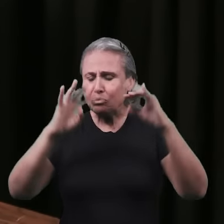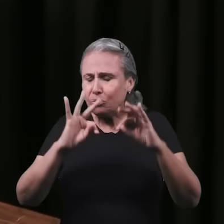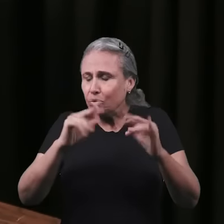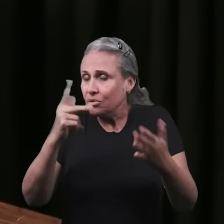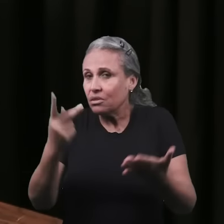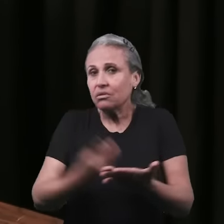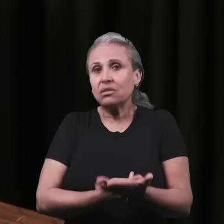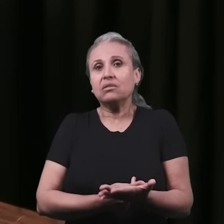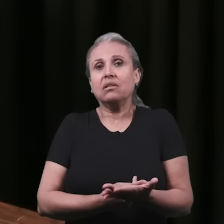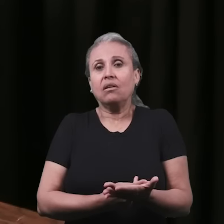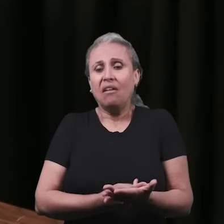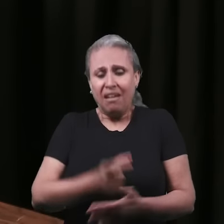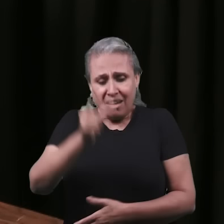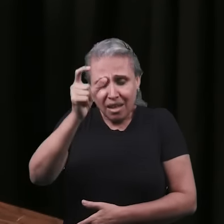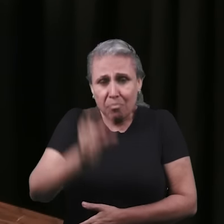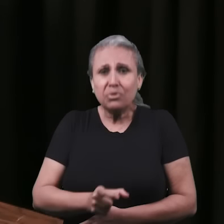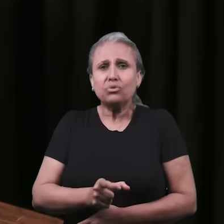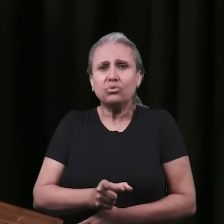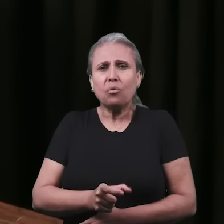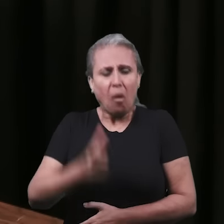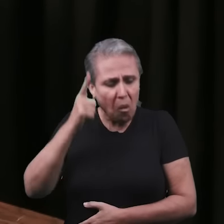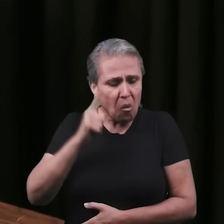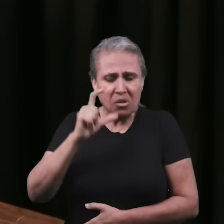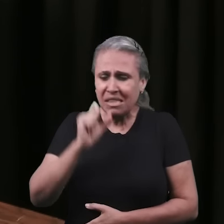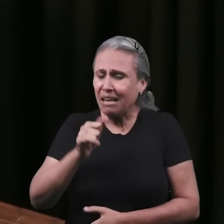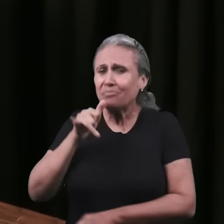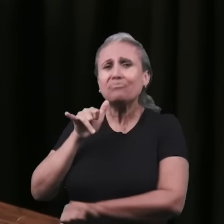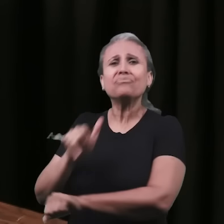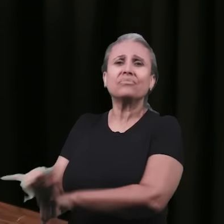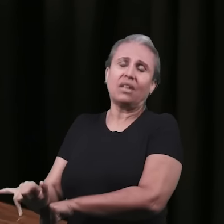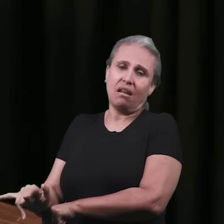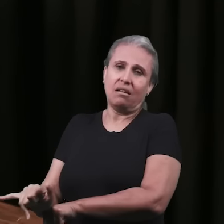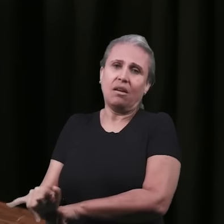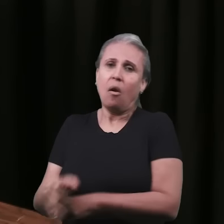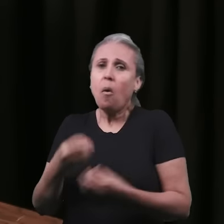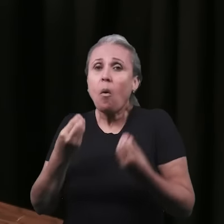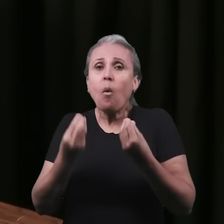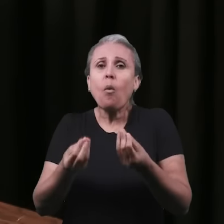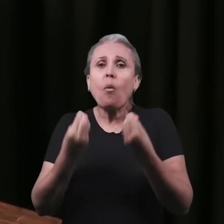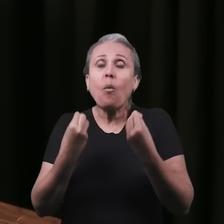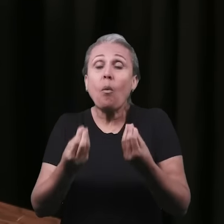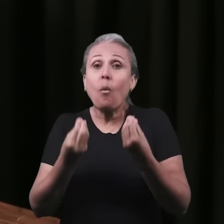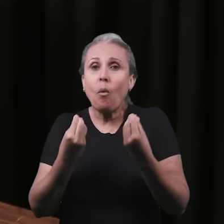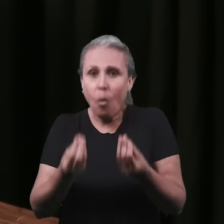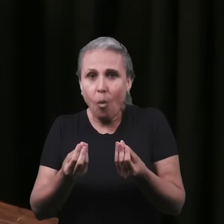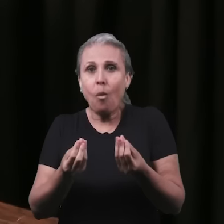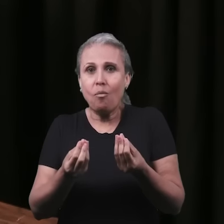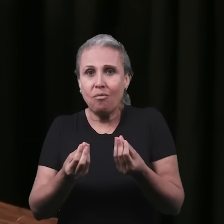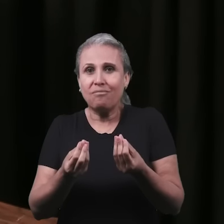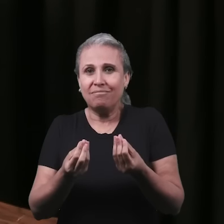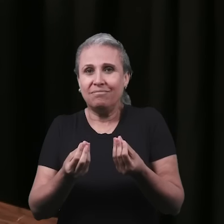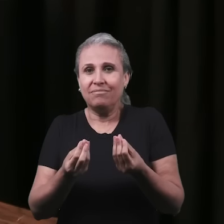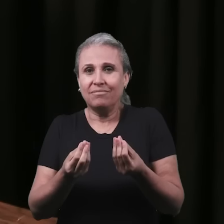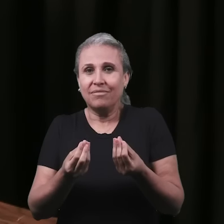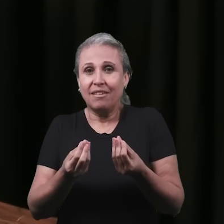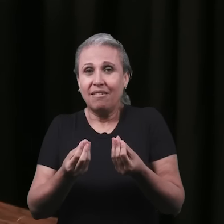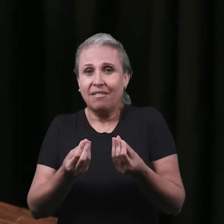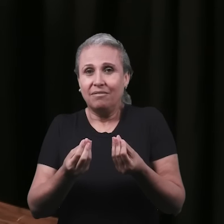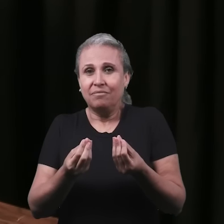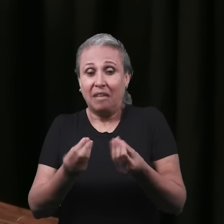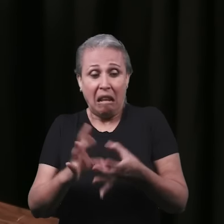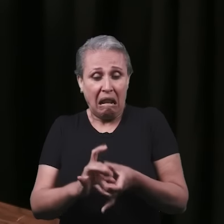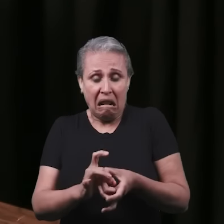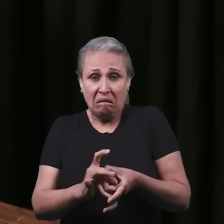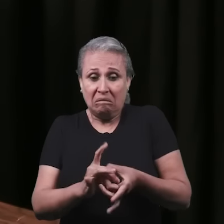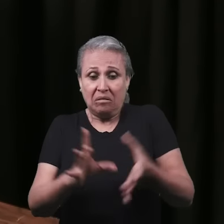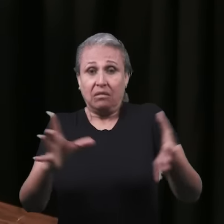aconteceu, e alguém tem essa capacidade, né? Com perdão na palavra, essa capacidade de traí-lo ou de abrir mão em razão